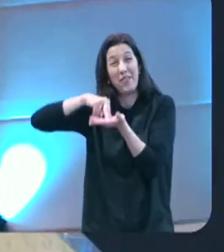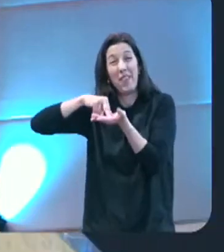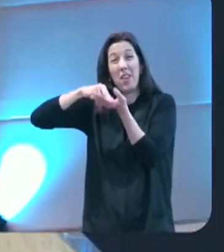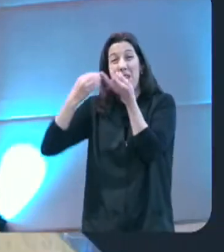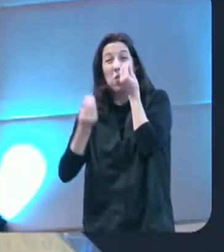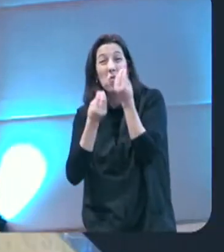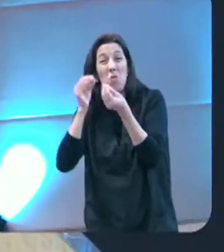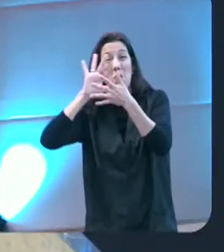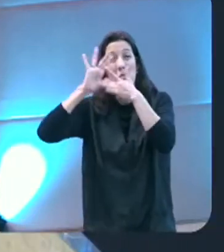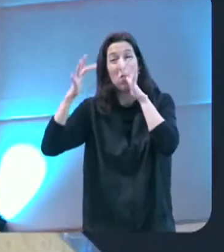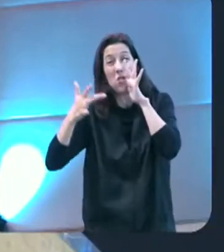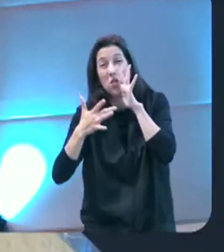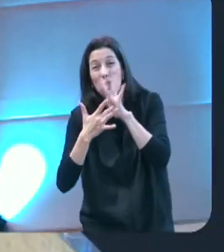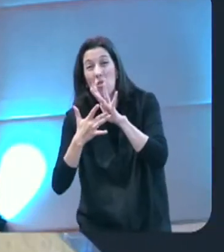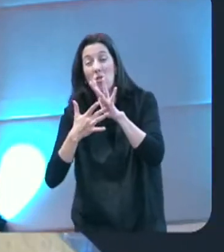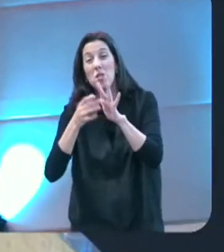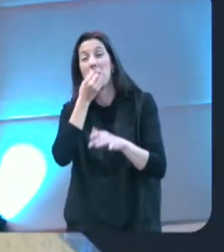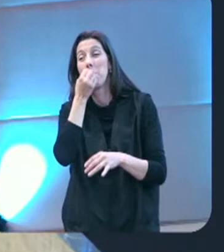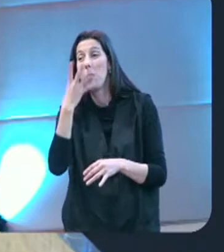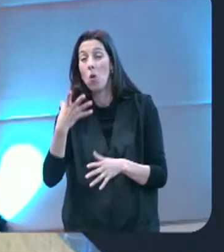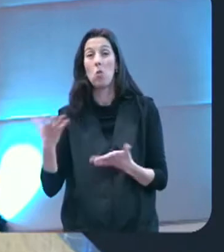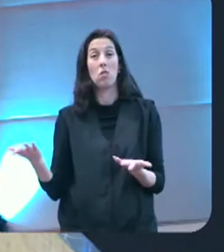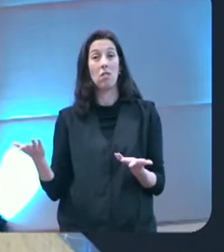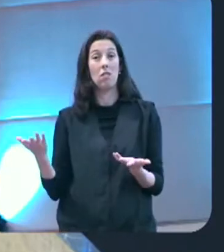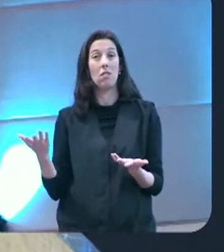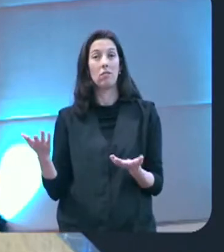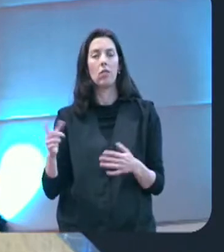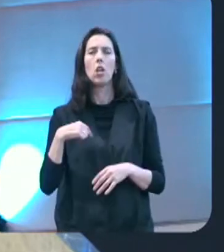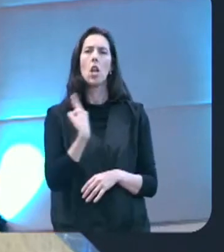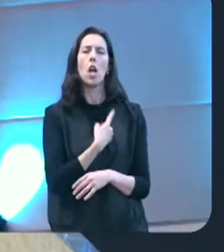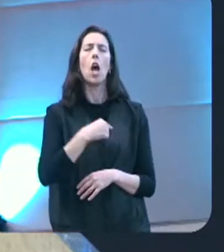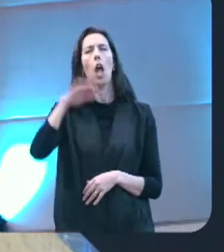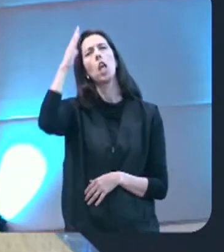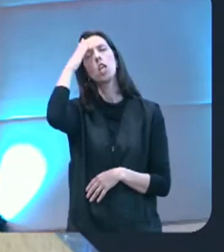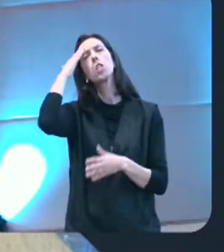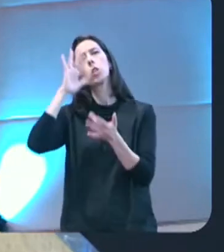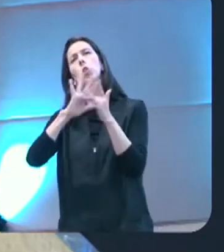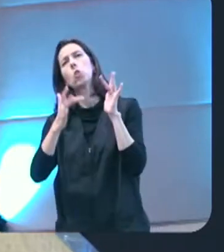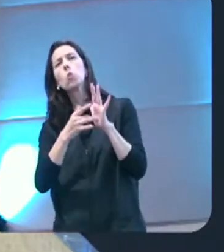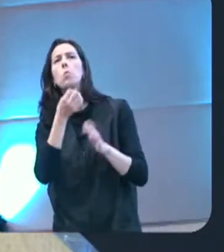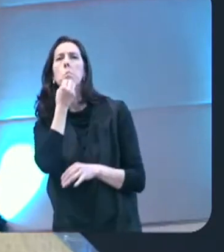suficiente. O diabo também sabe que Deus é assim.